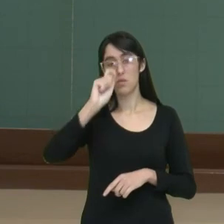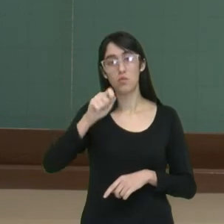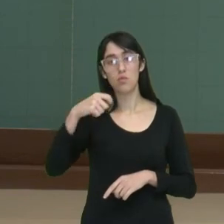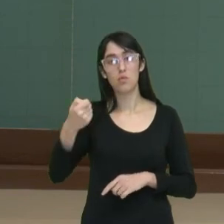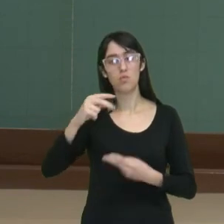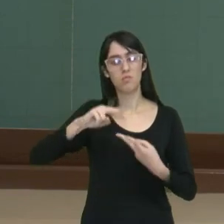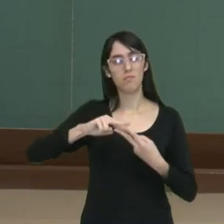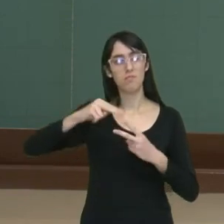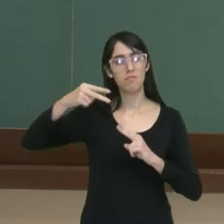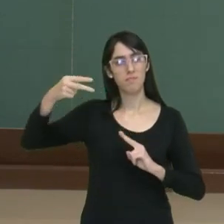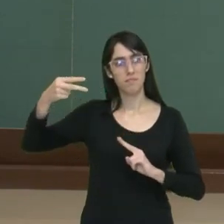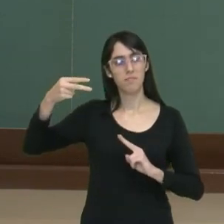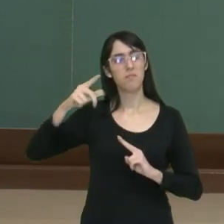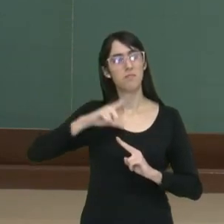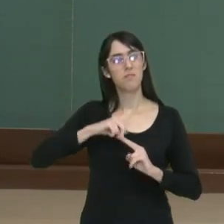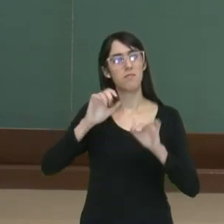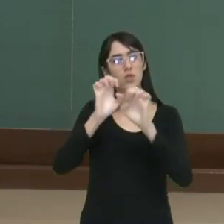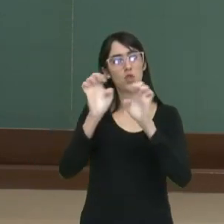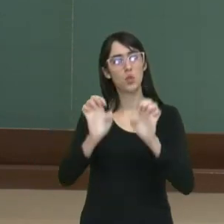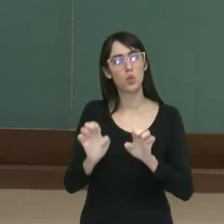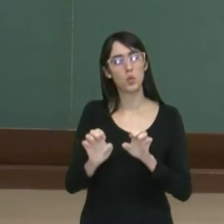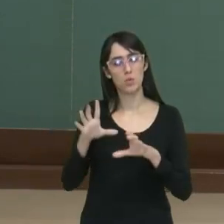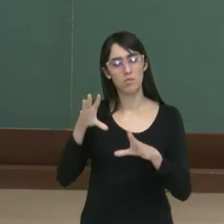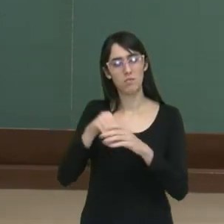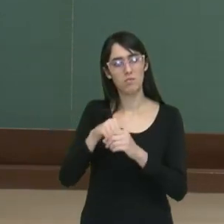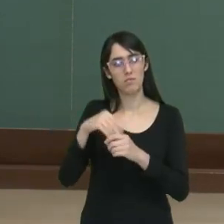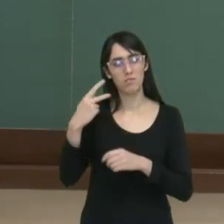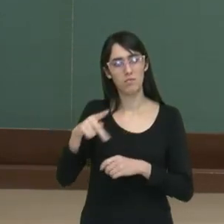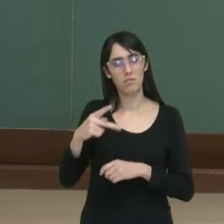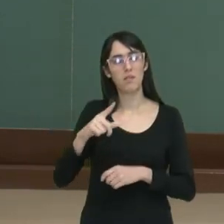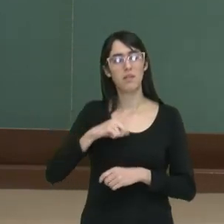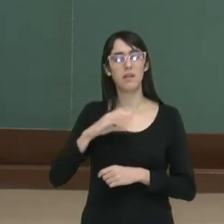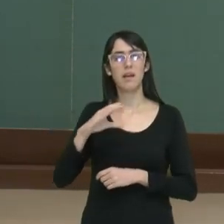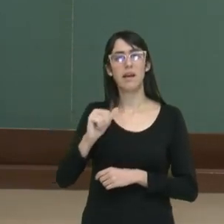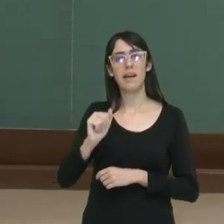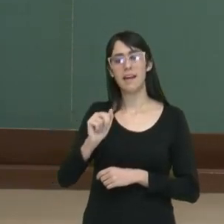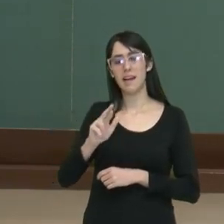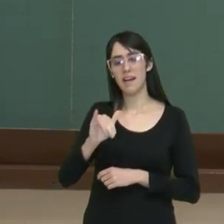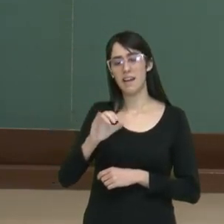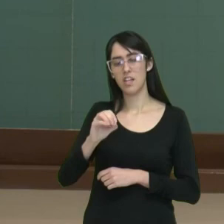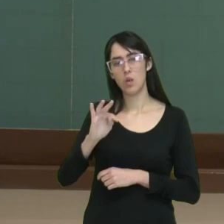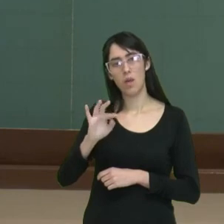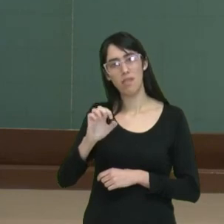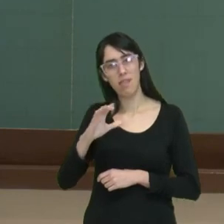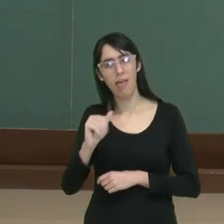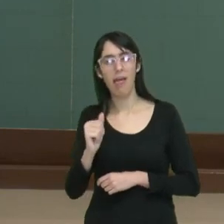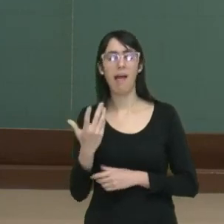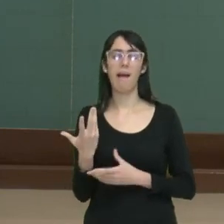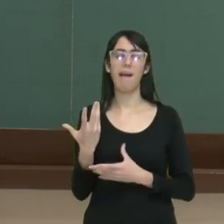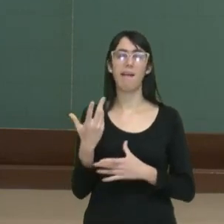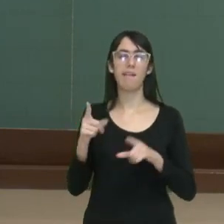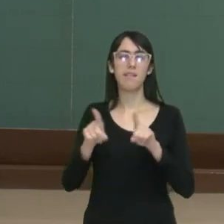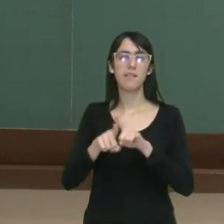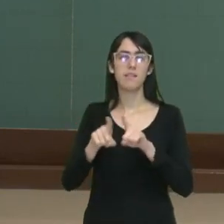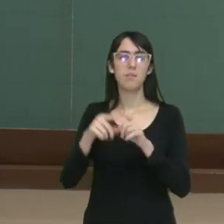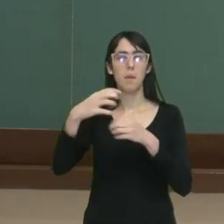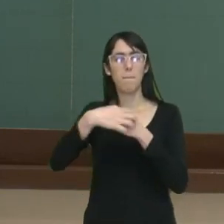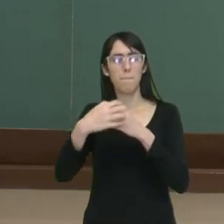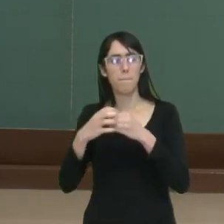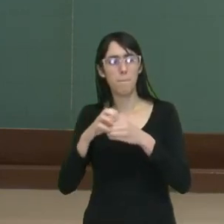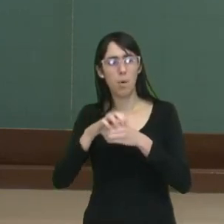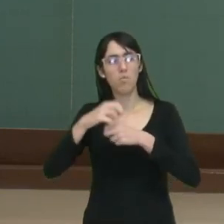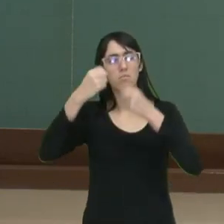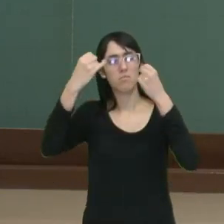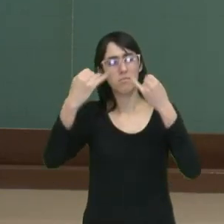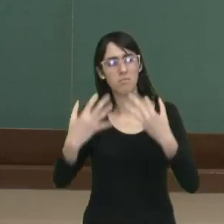material genético. Então, na estrutura do núcleo, nós falamos da carioteca, falamos do nucleolo, falamos dos poros